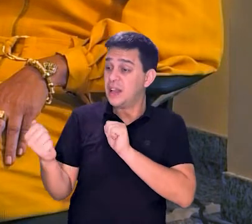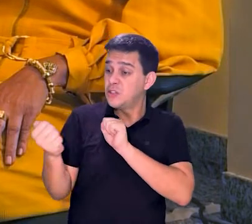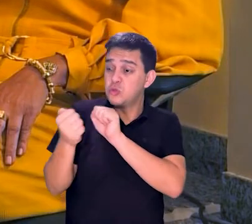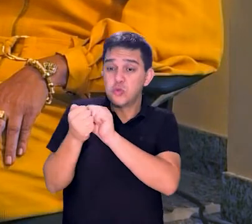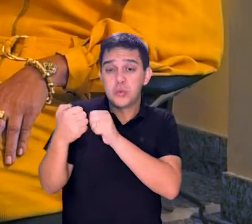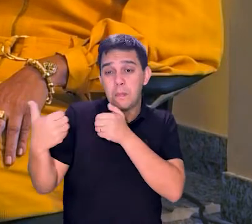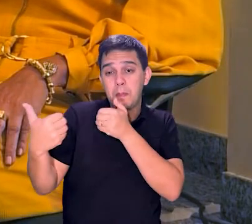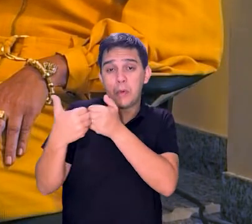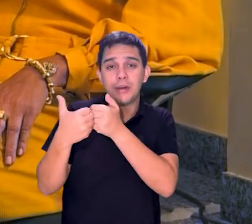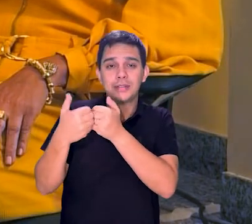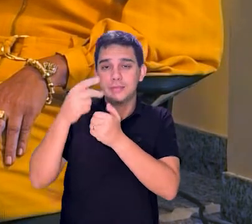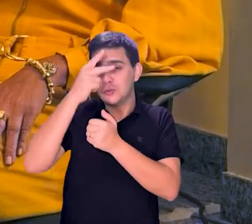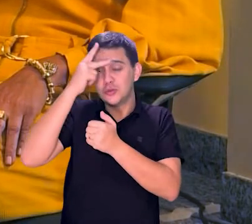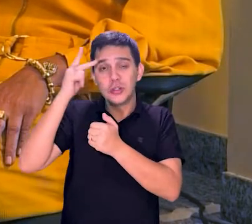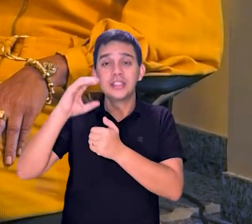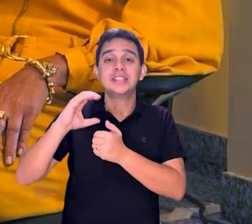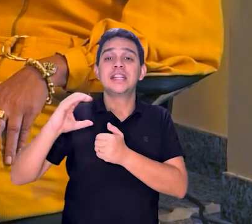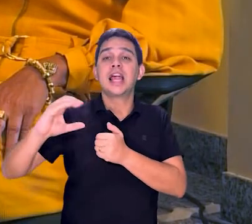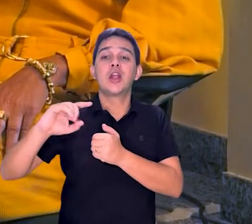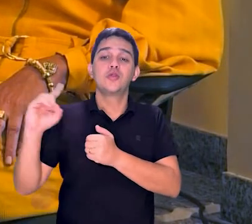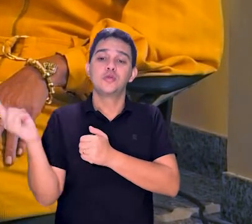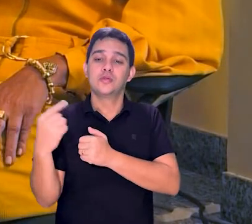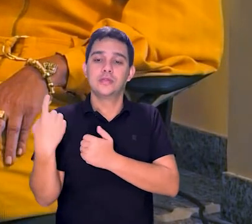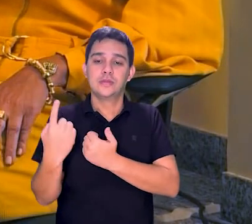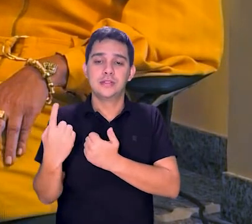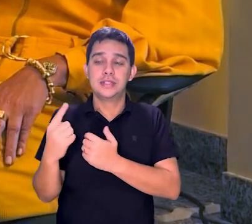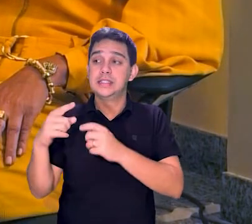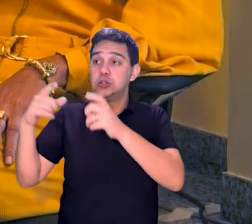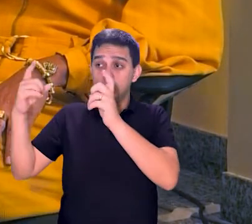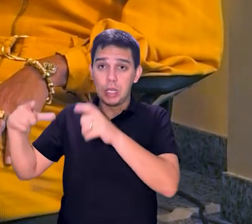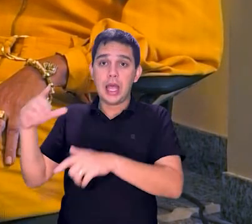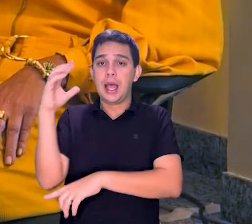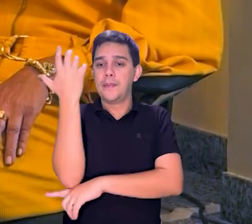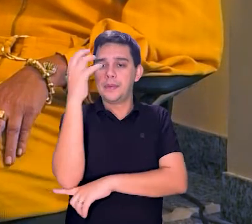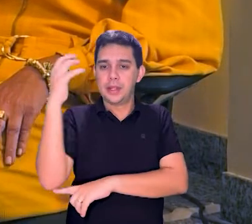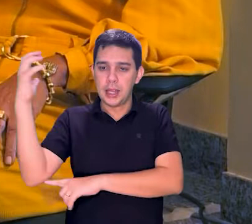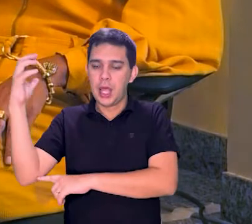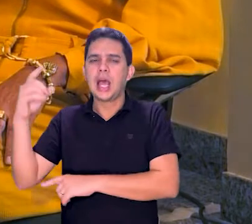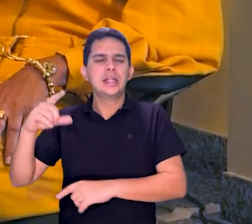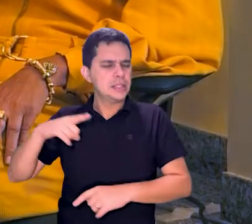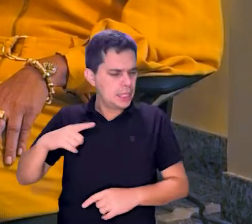a proximidade, há de fato na área ambiental um